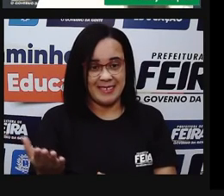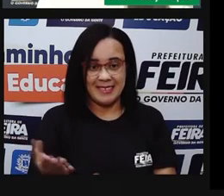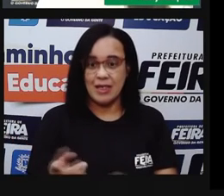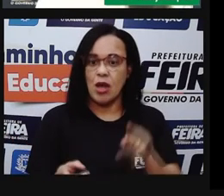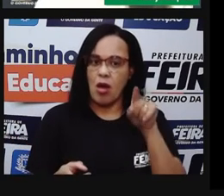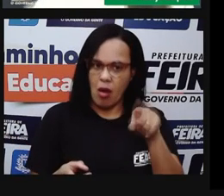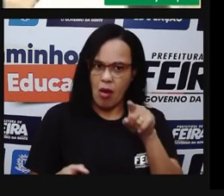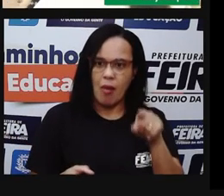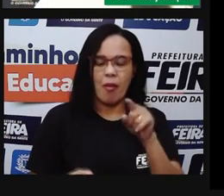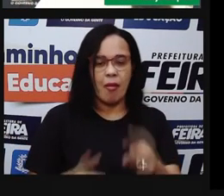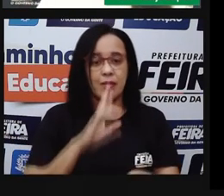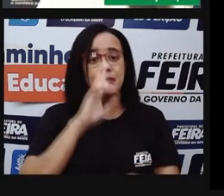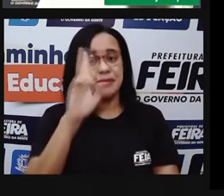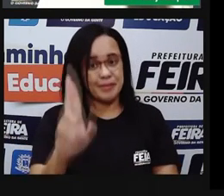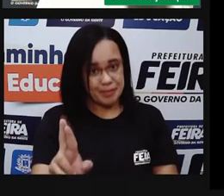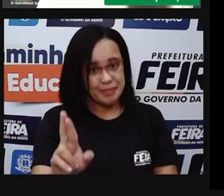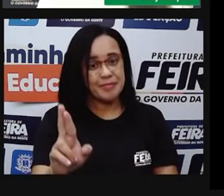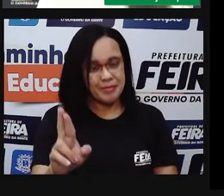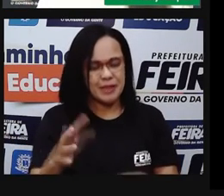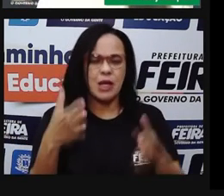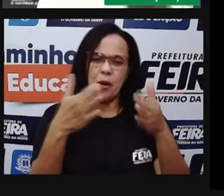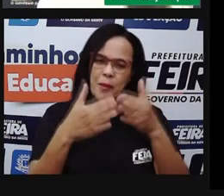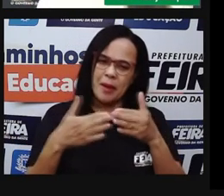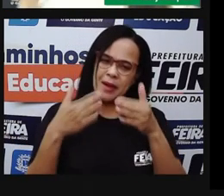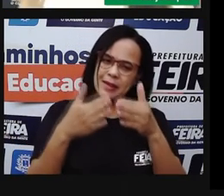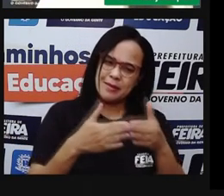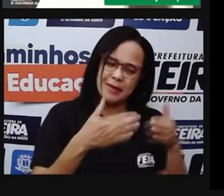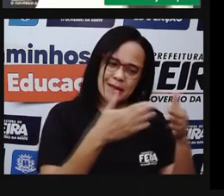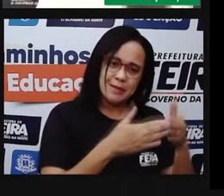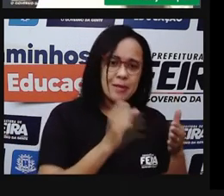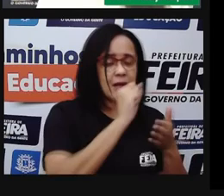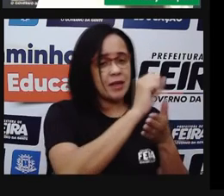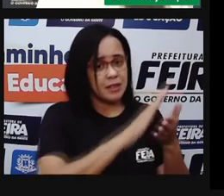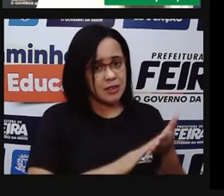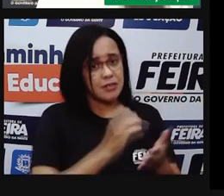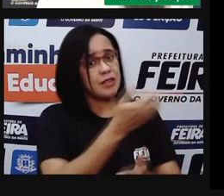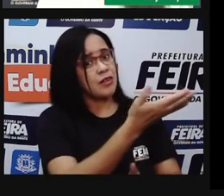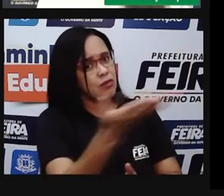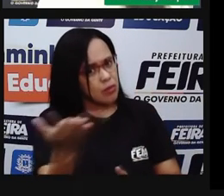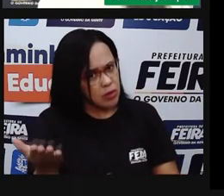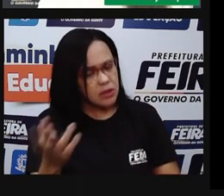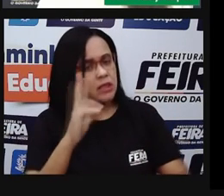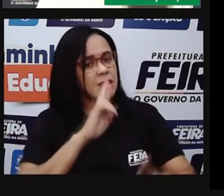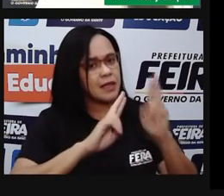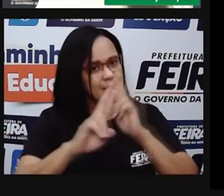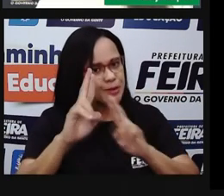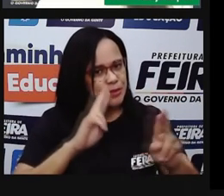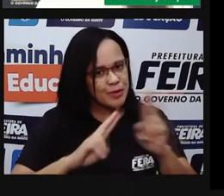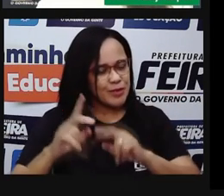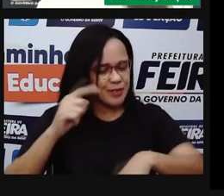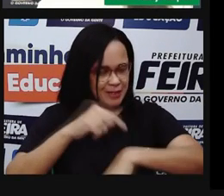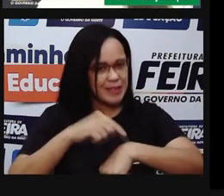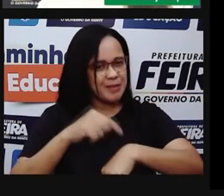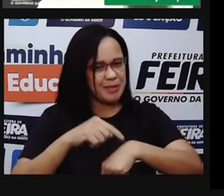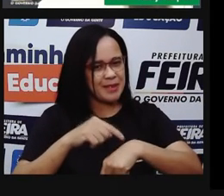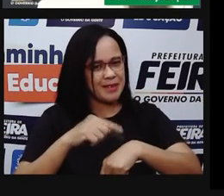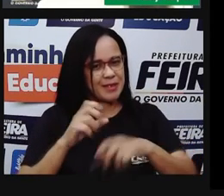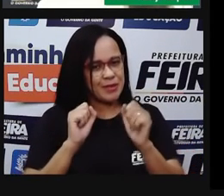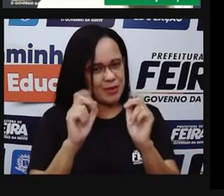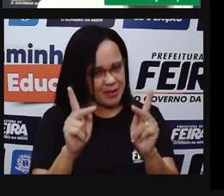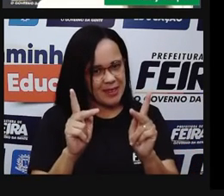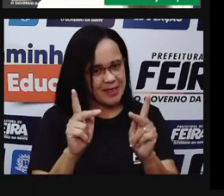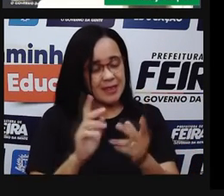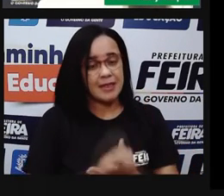para vocês. Eu tenho pedido tantas atividades, eu espero que vocês arrumem um tempinho para fazer, tá bom? Você deverá observar,